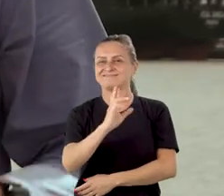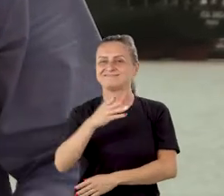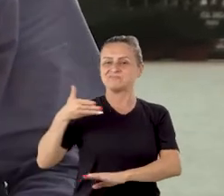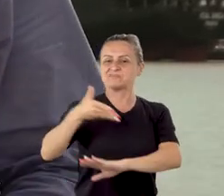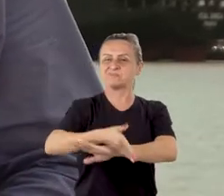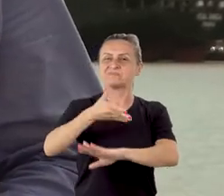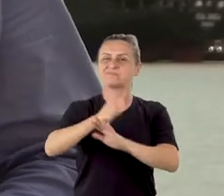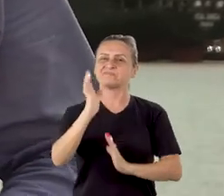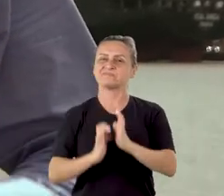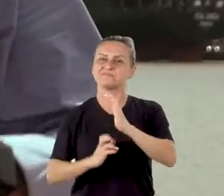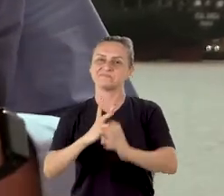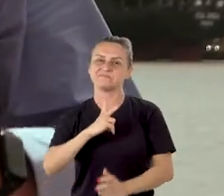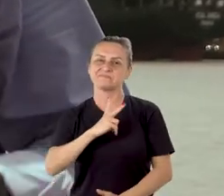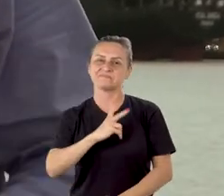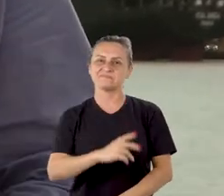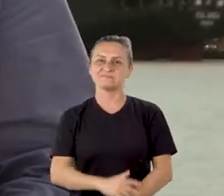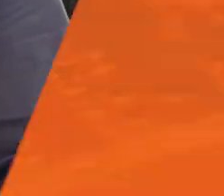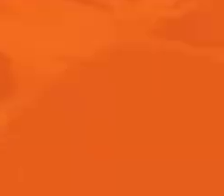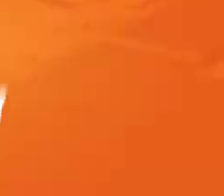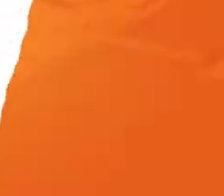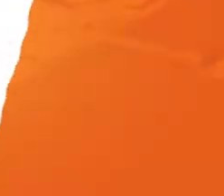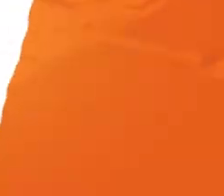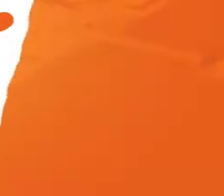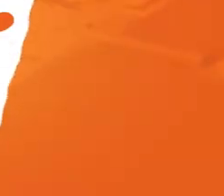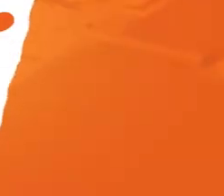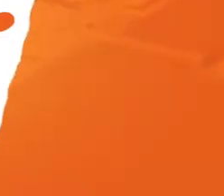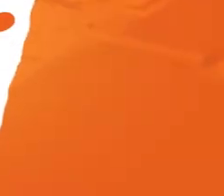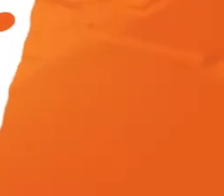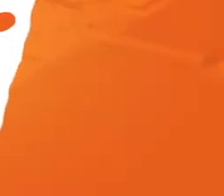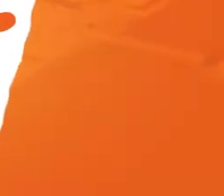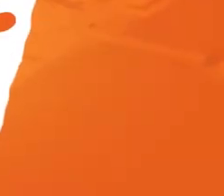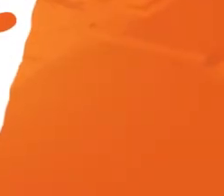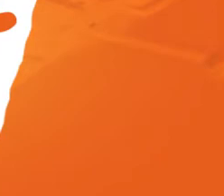a participação da iniciativa privada.